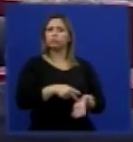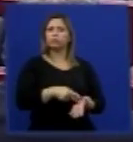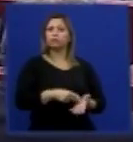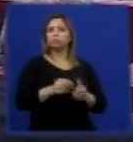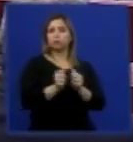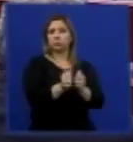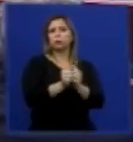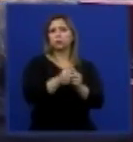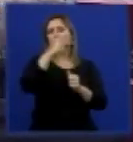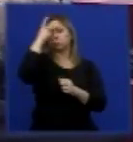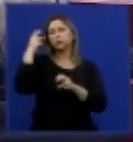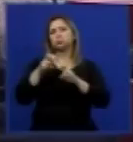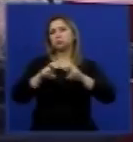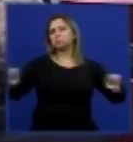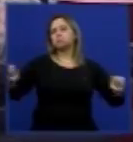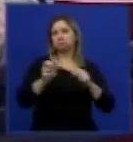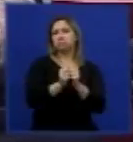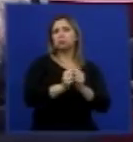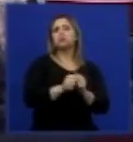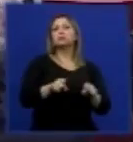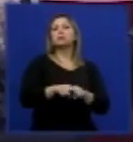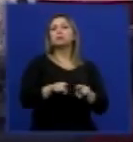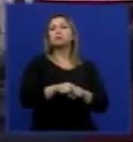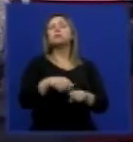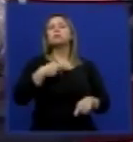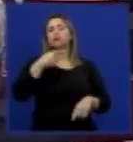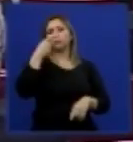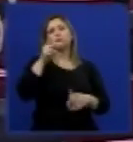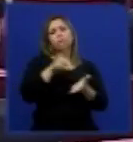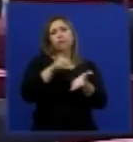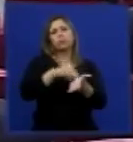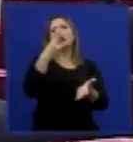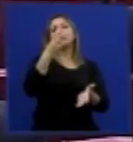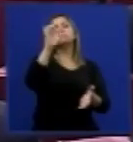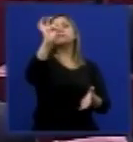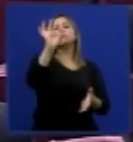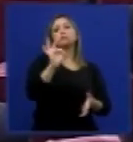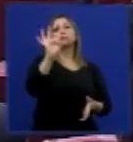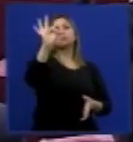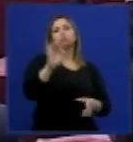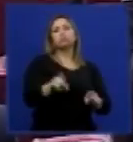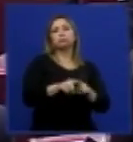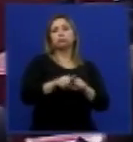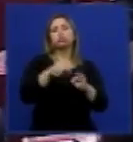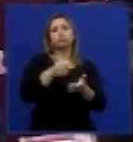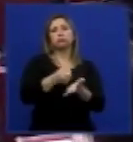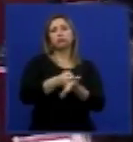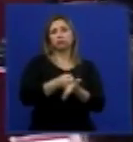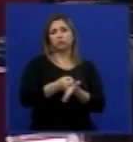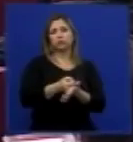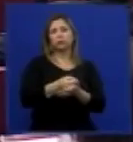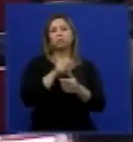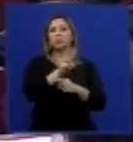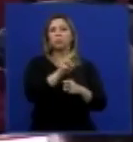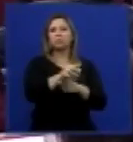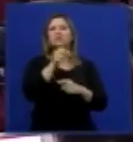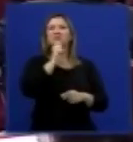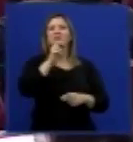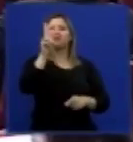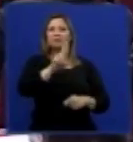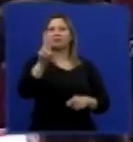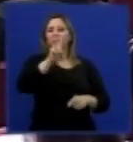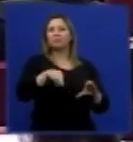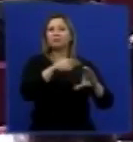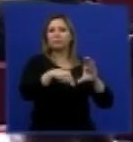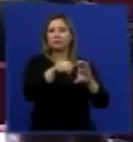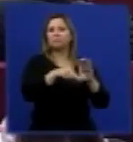pelos parlamentares que estão cumprindo apenas 35% do total de sua obrigação ambiental Enquanto isso a